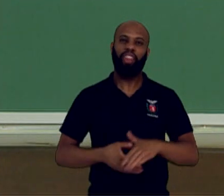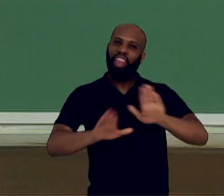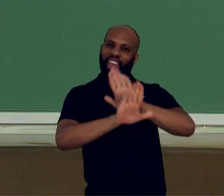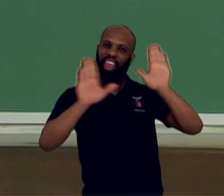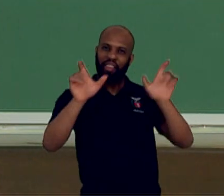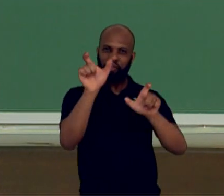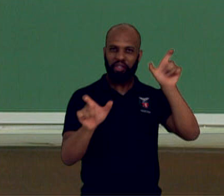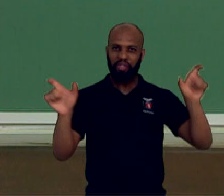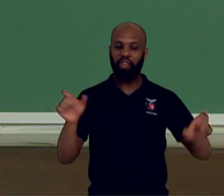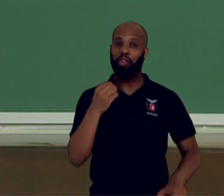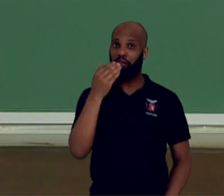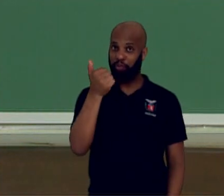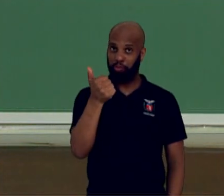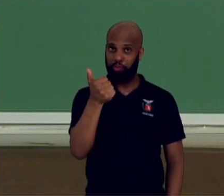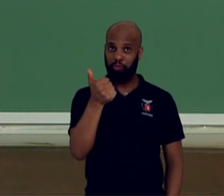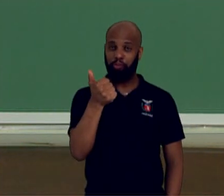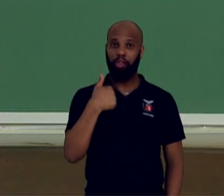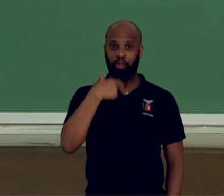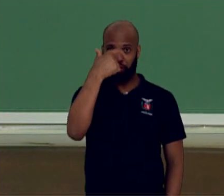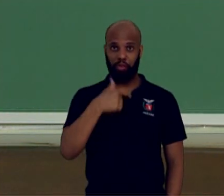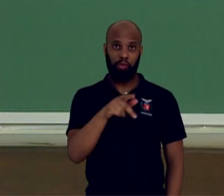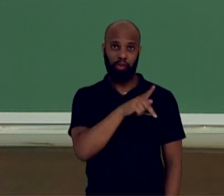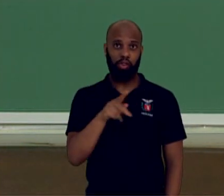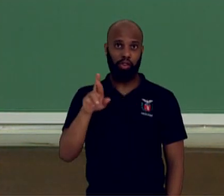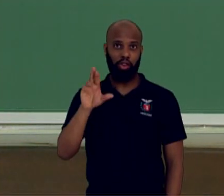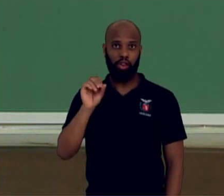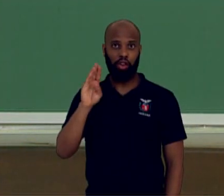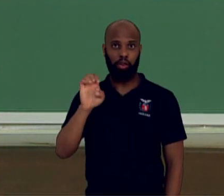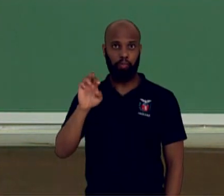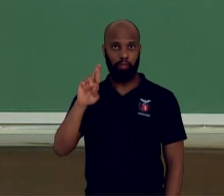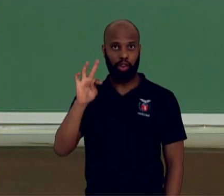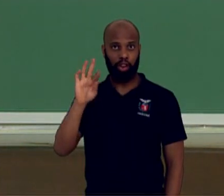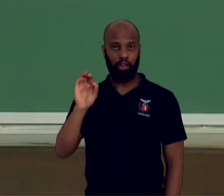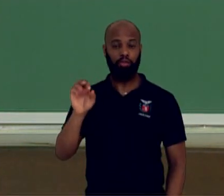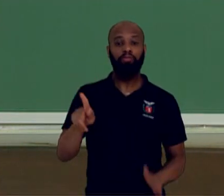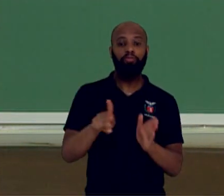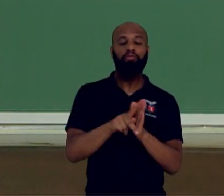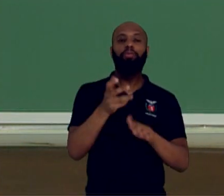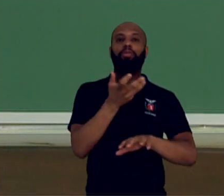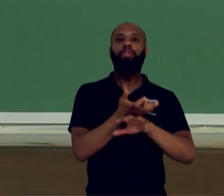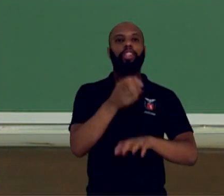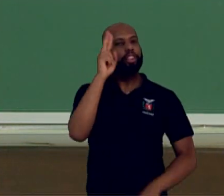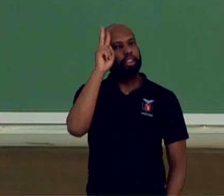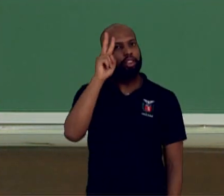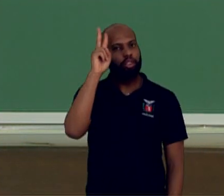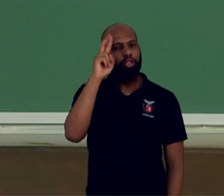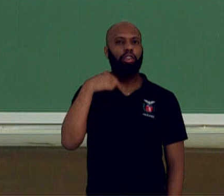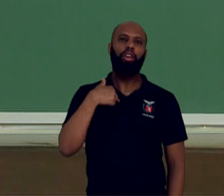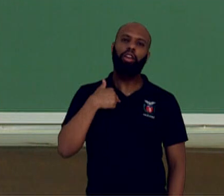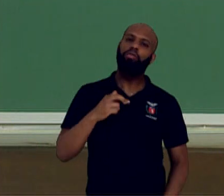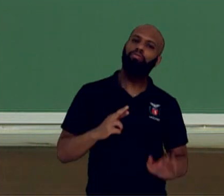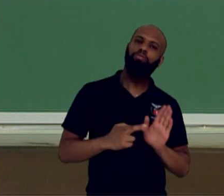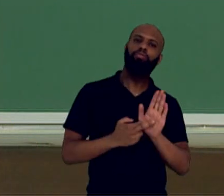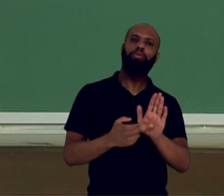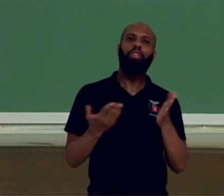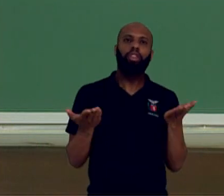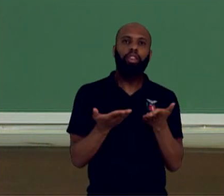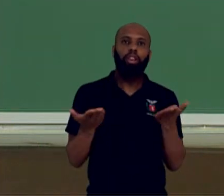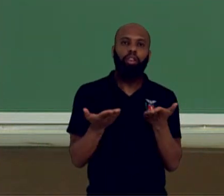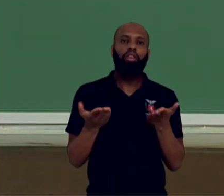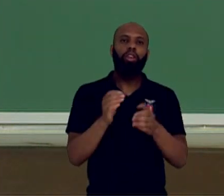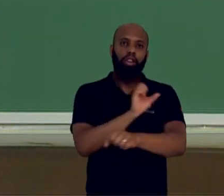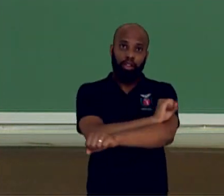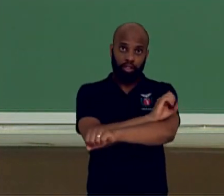Fala galera, tudo bem? Sou o professor Roberto Falcioni, professor de História e em nome da Secretaria da Educação, sejam